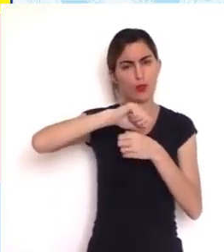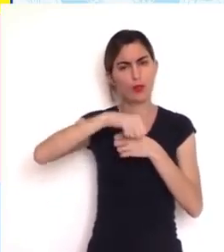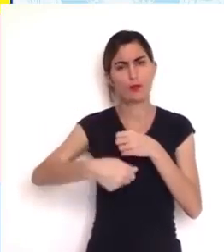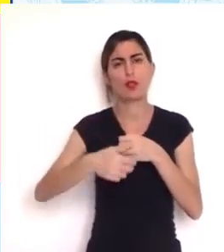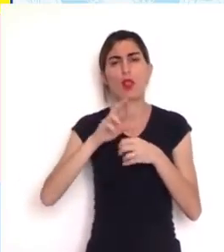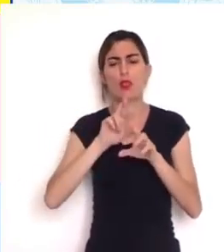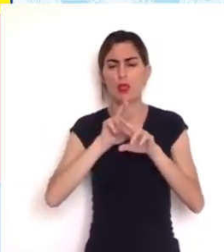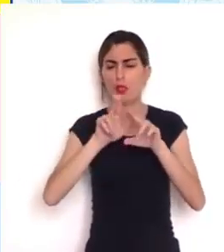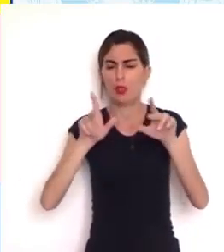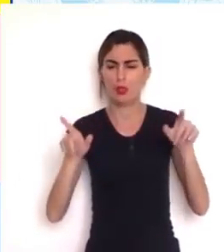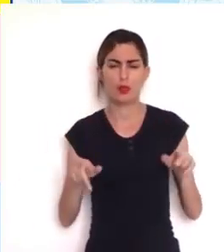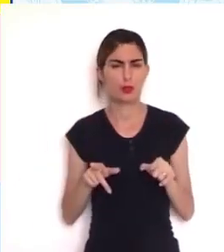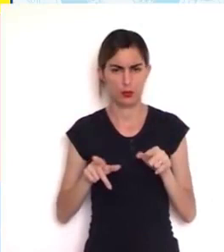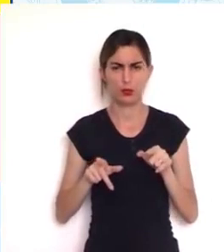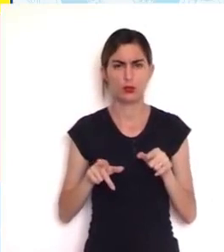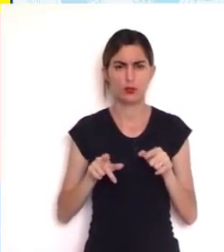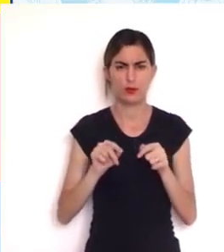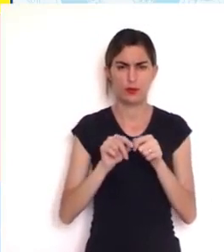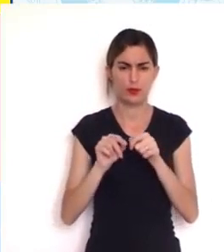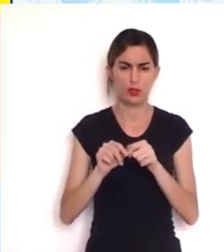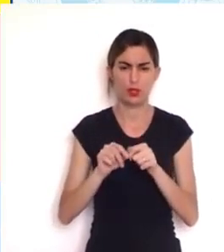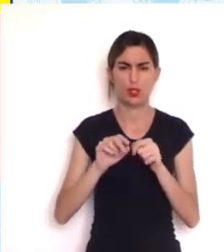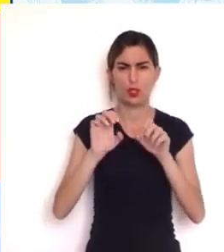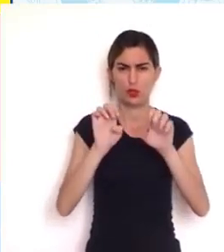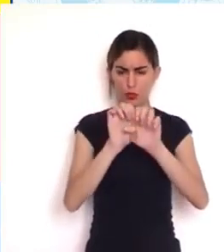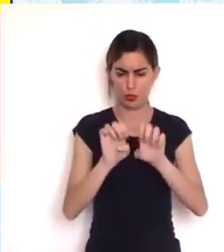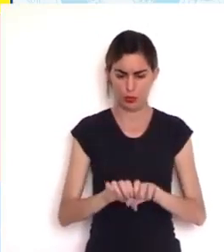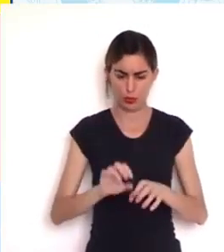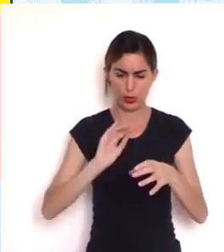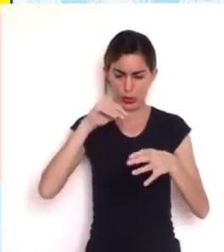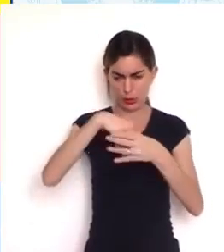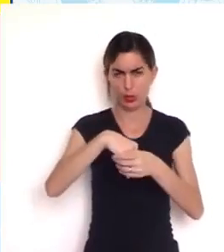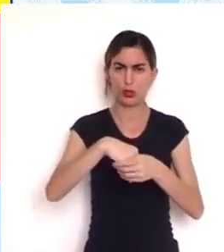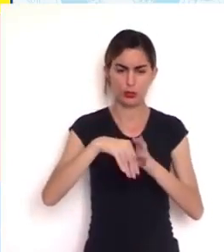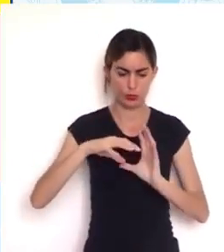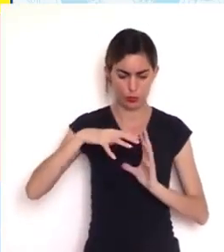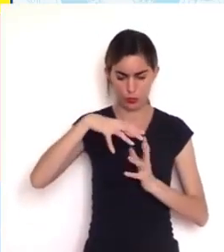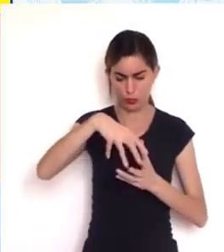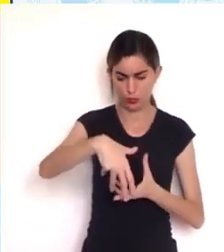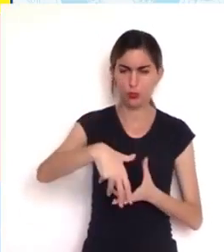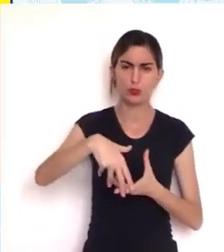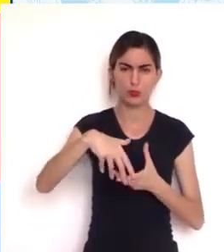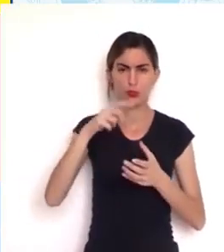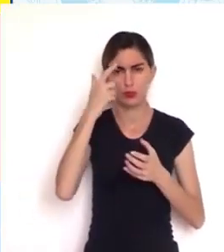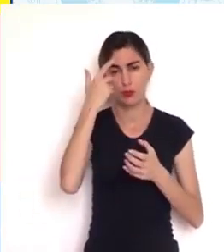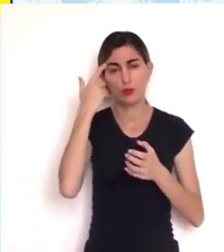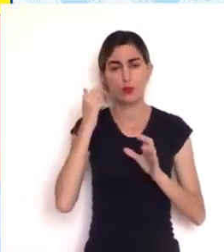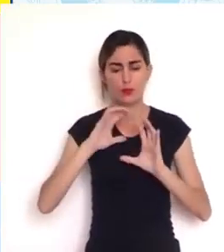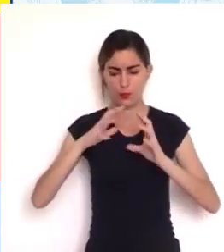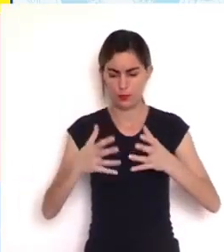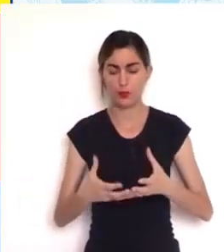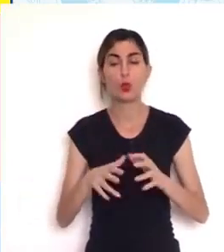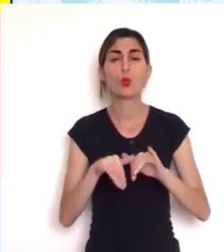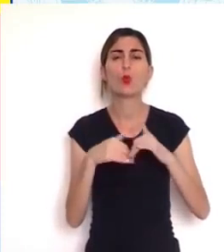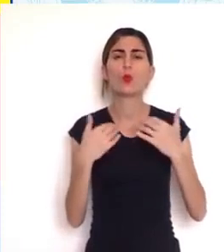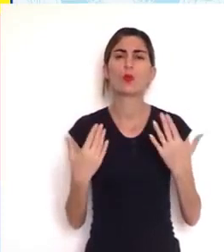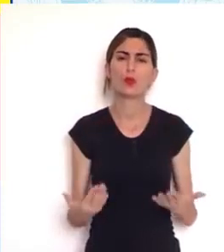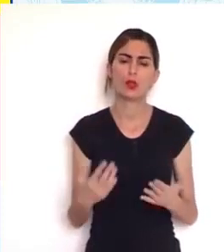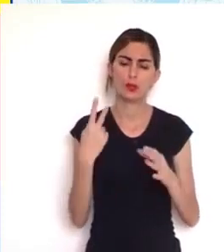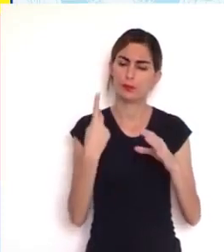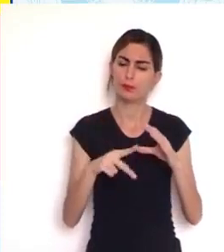entre essas diferentes formas que compõem a estrutura interna do nosso planeta,